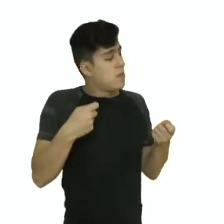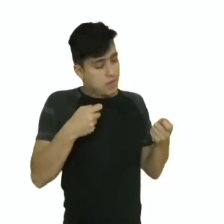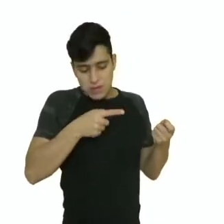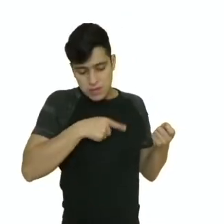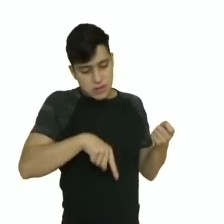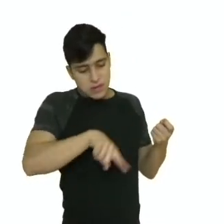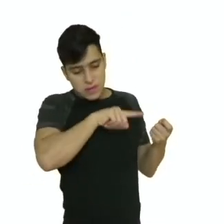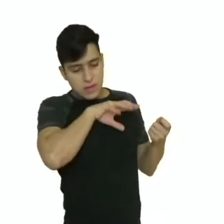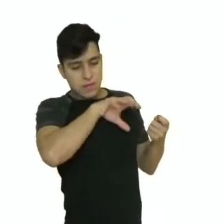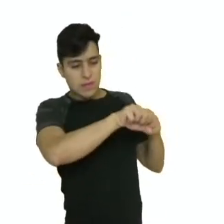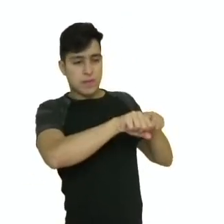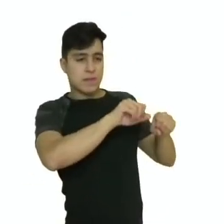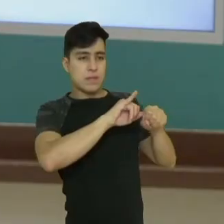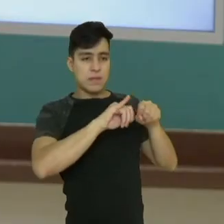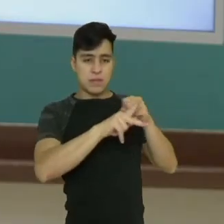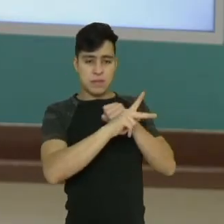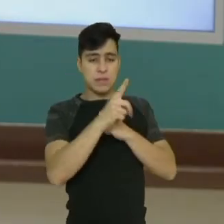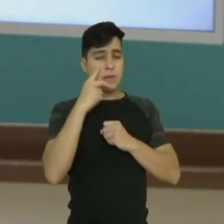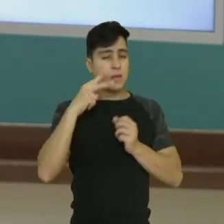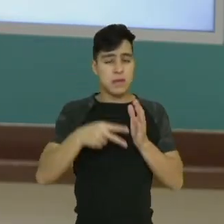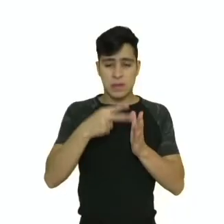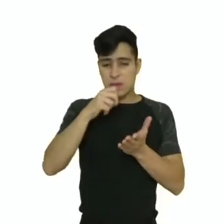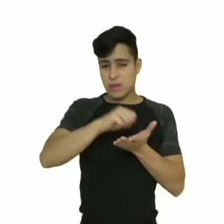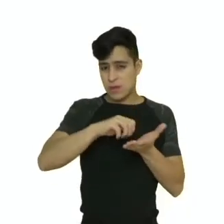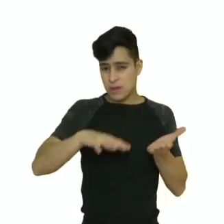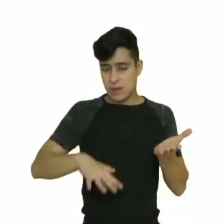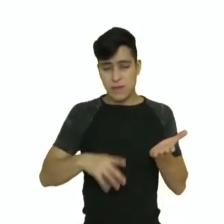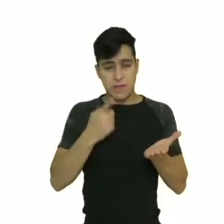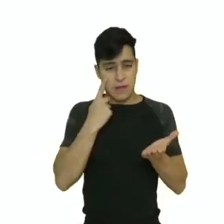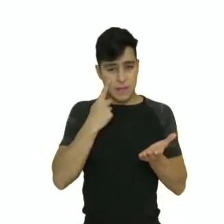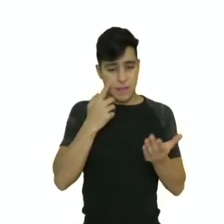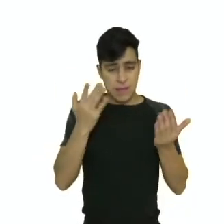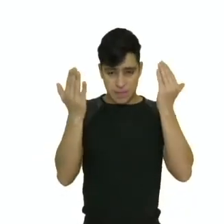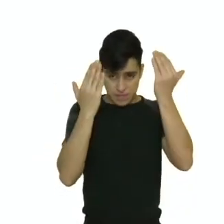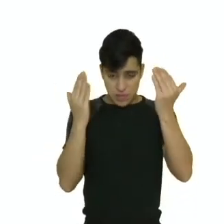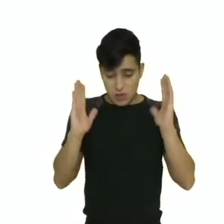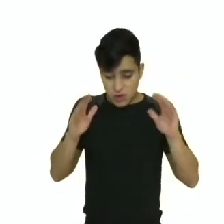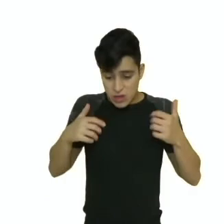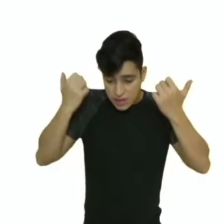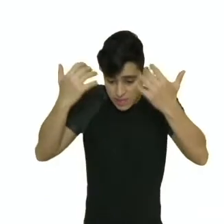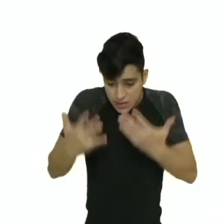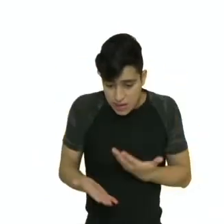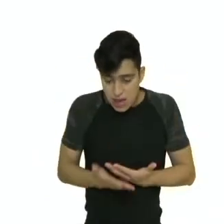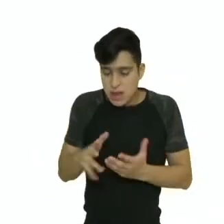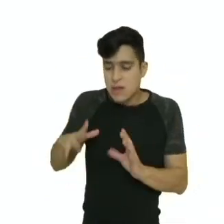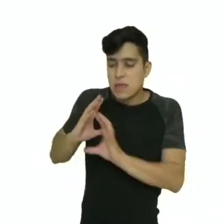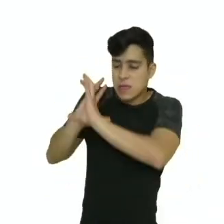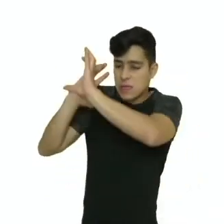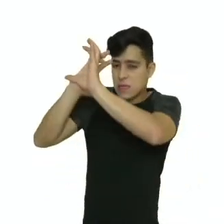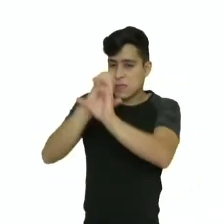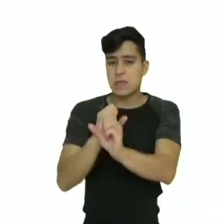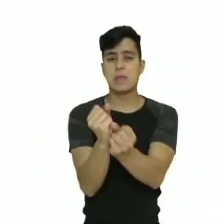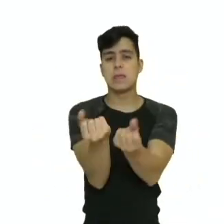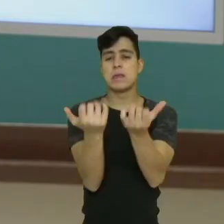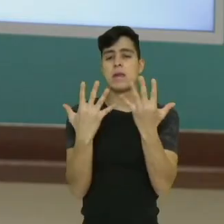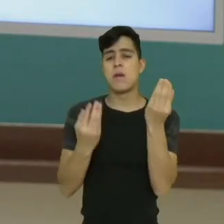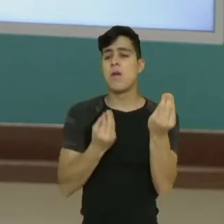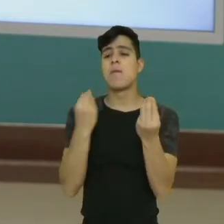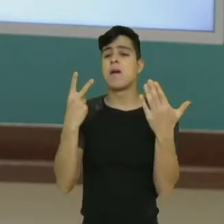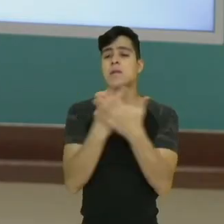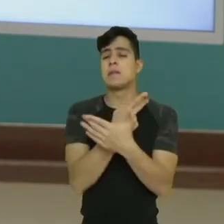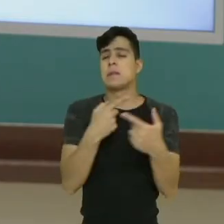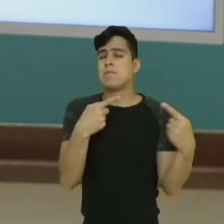isso. Vamos para a nossa segunda atividade, então. Analisando o que estudamos nessa aula, explique como ocorreu, então, o conflito das